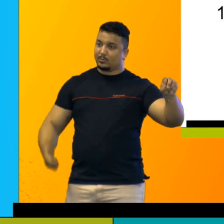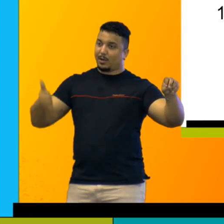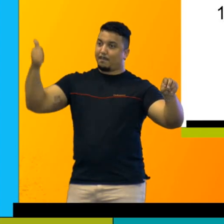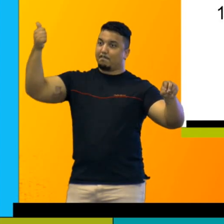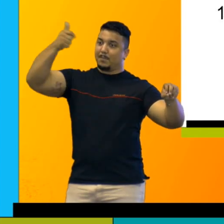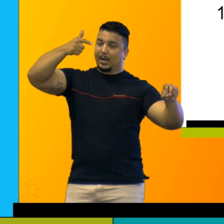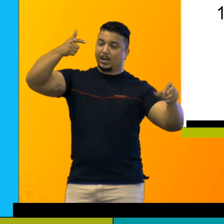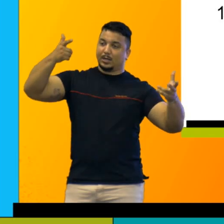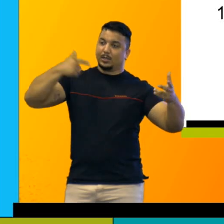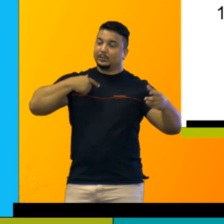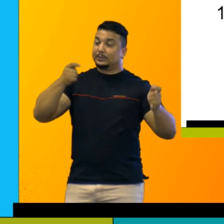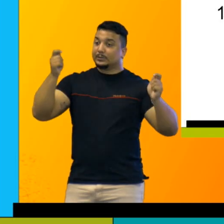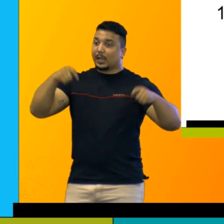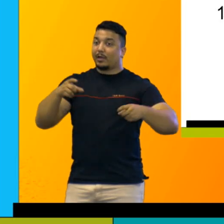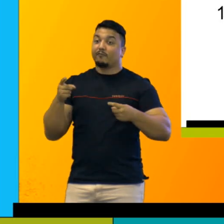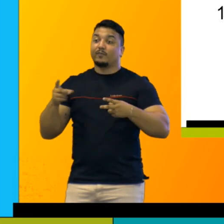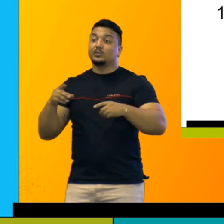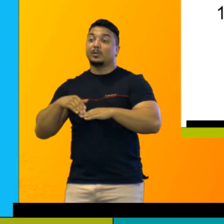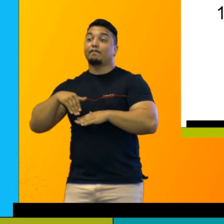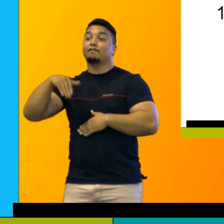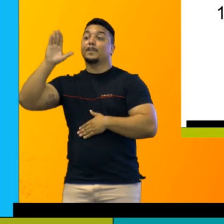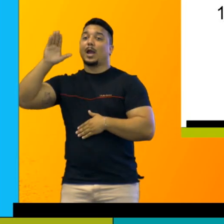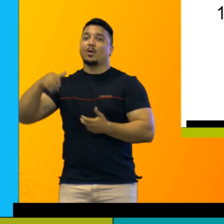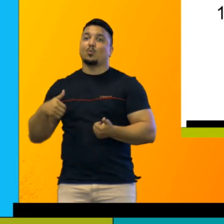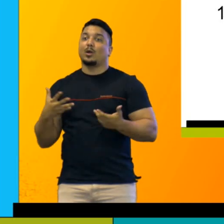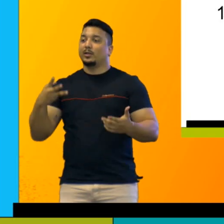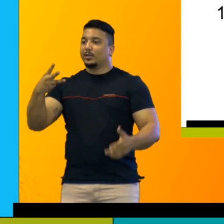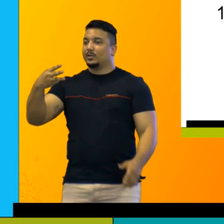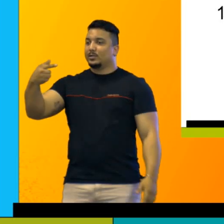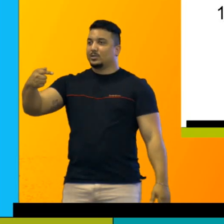32,50. Poderia ter vendido por quanto?